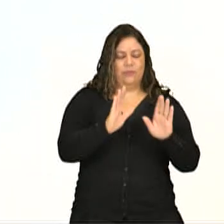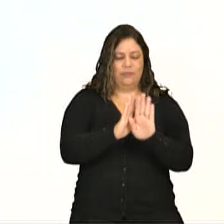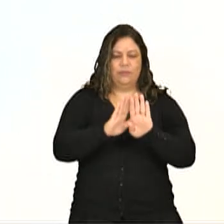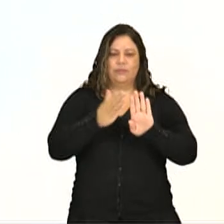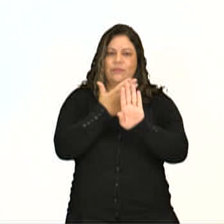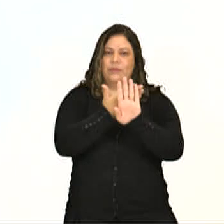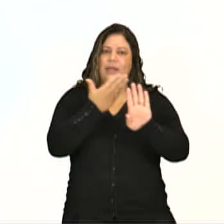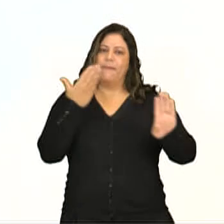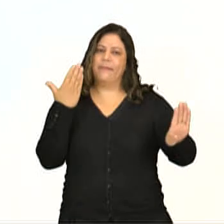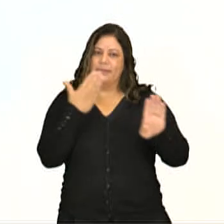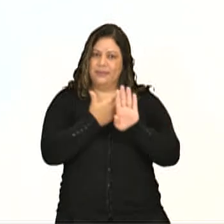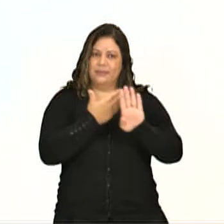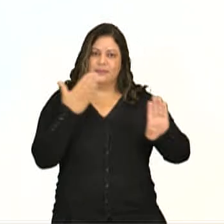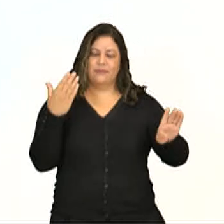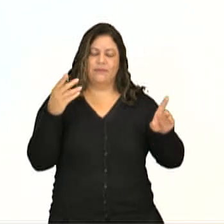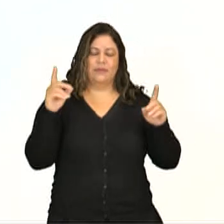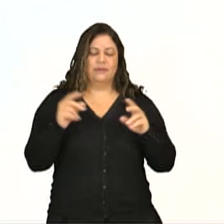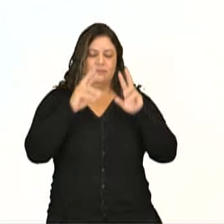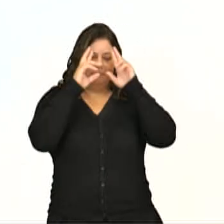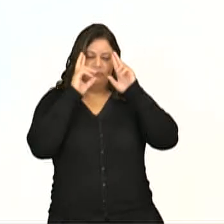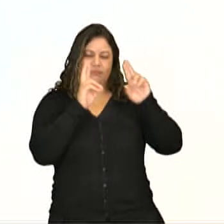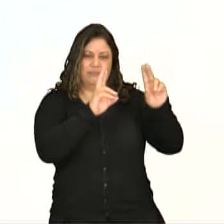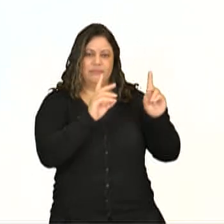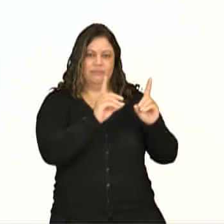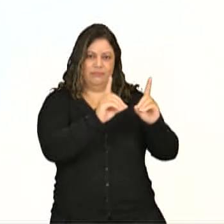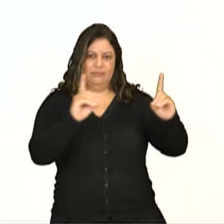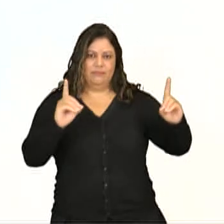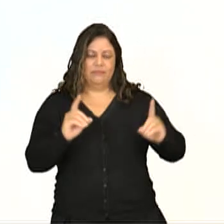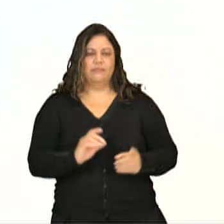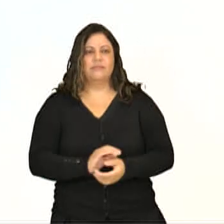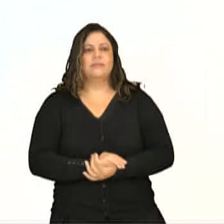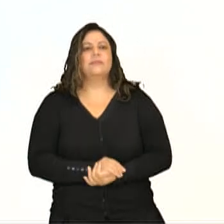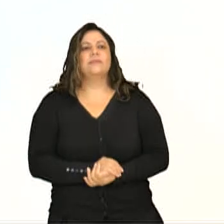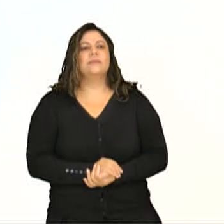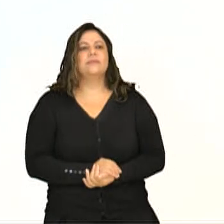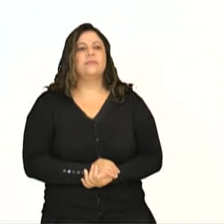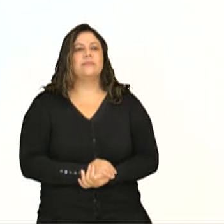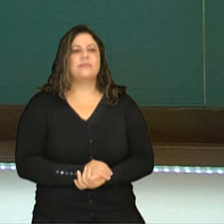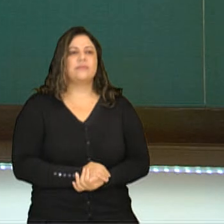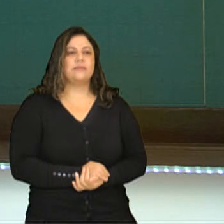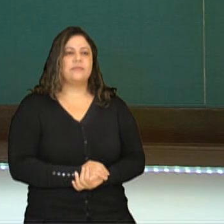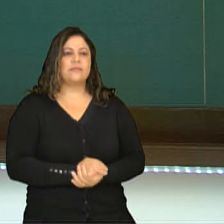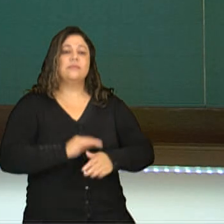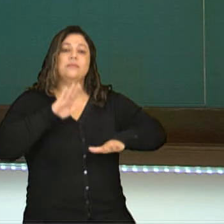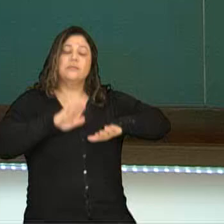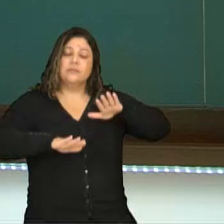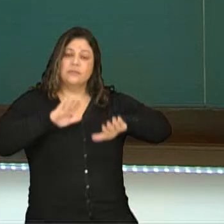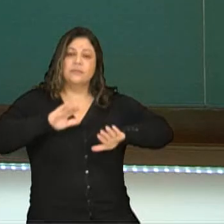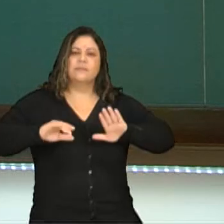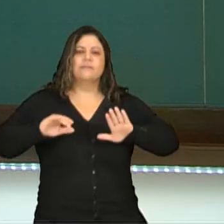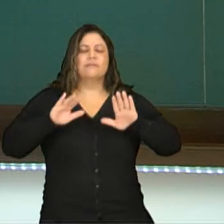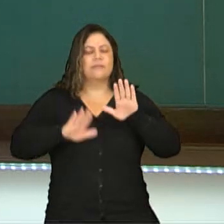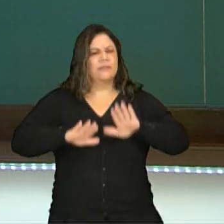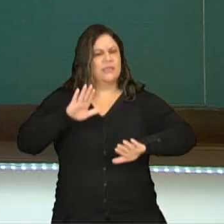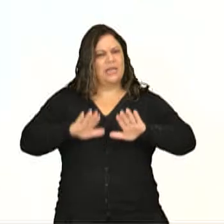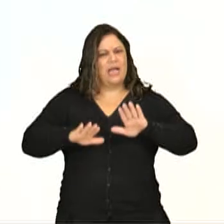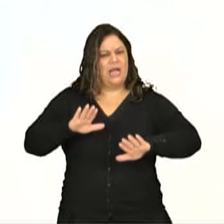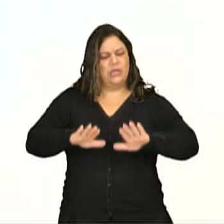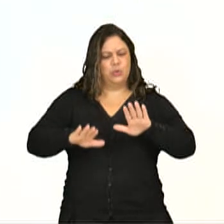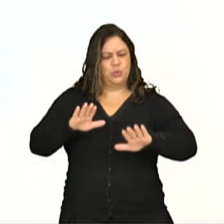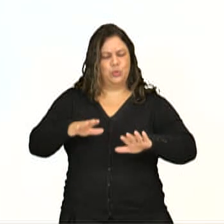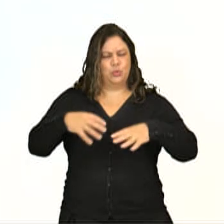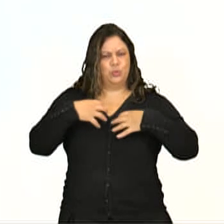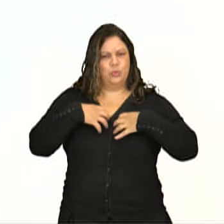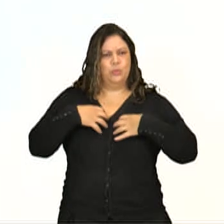afastado, respeitando cada um o espaço de dança do outro. Os passos são marcados e sem pausas, e a dança